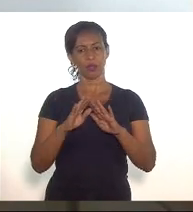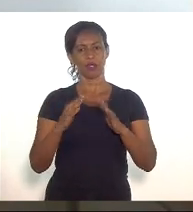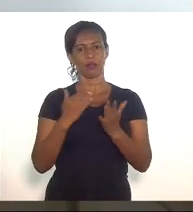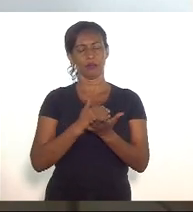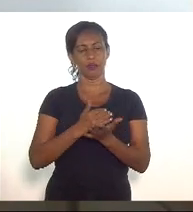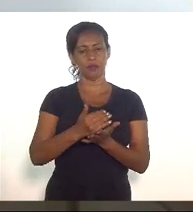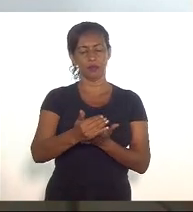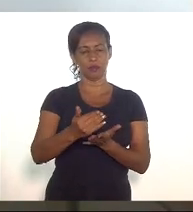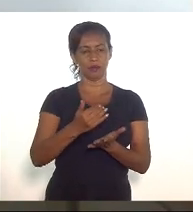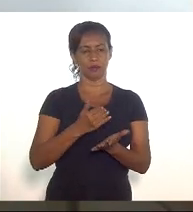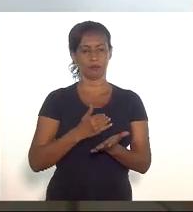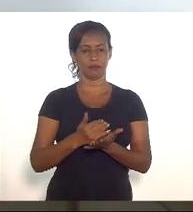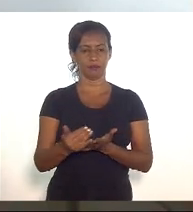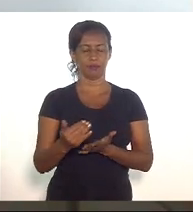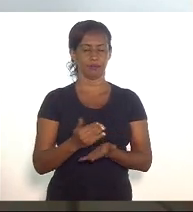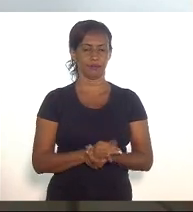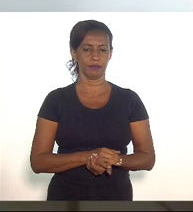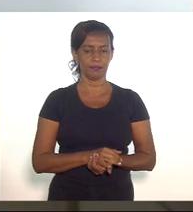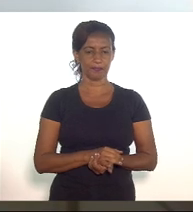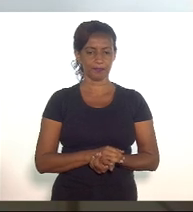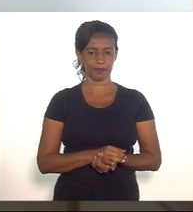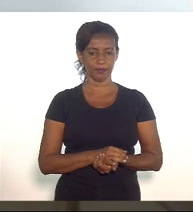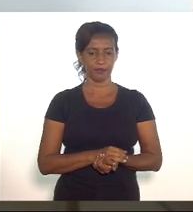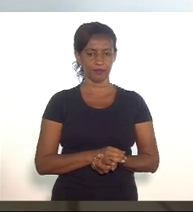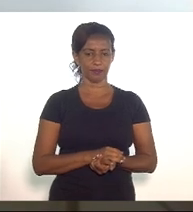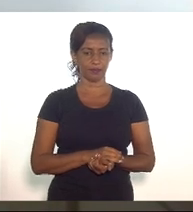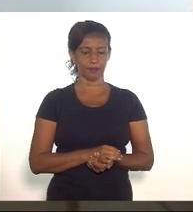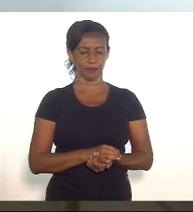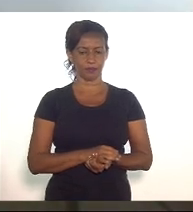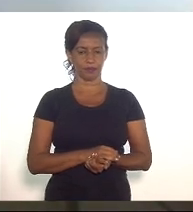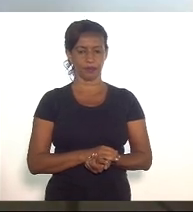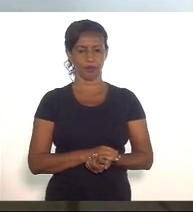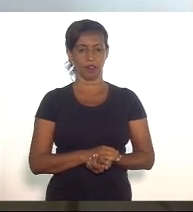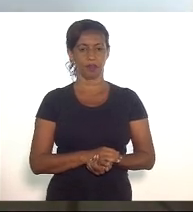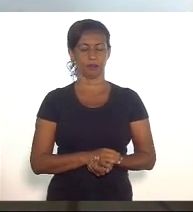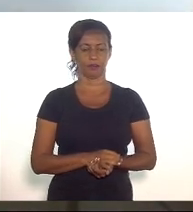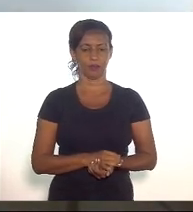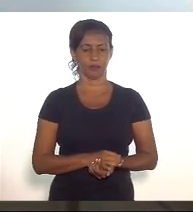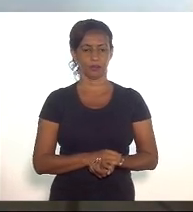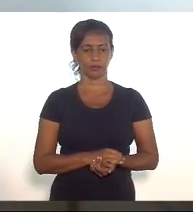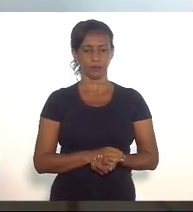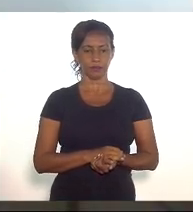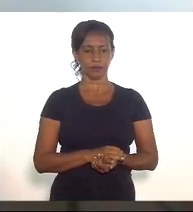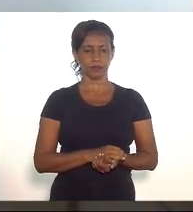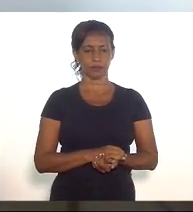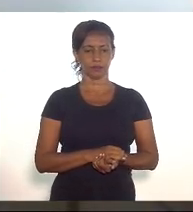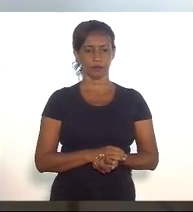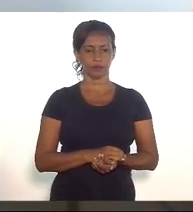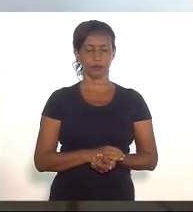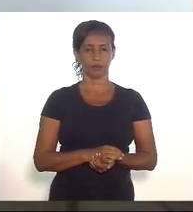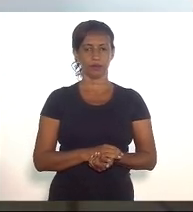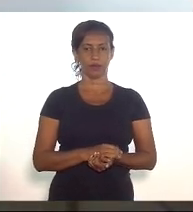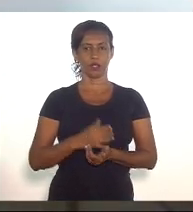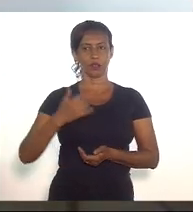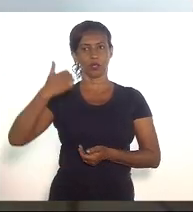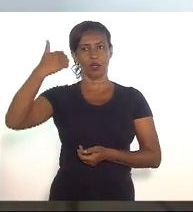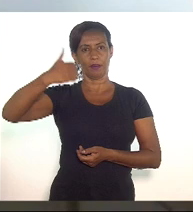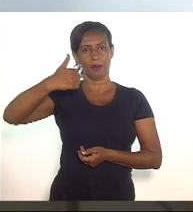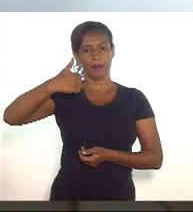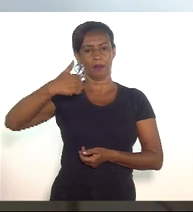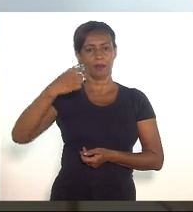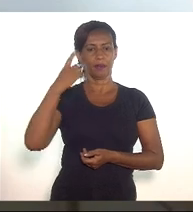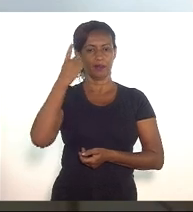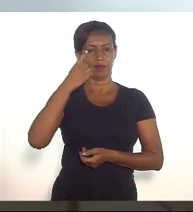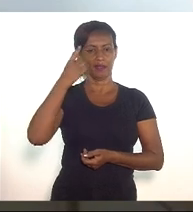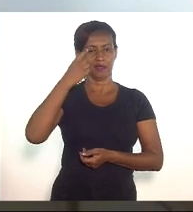a fala, só dando uma prioridade ao nosso deputado Márcio Pacheco, que foi